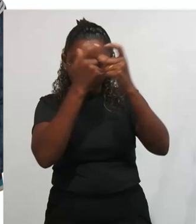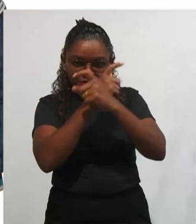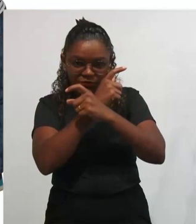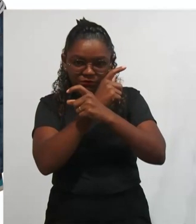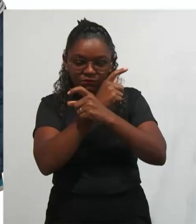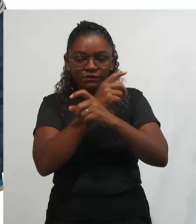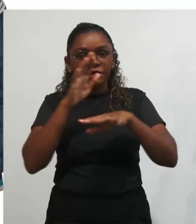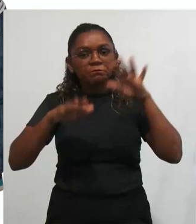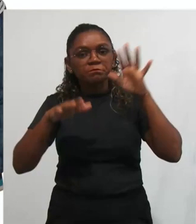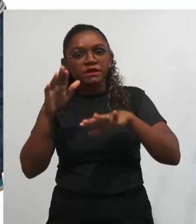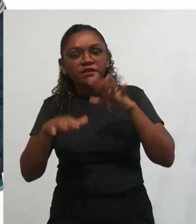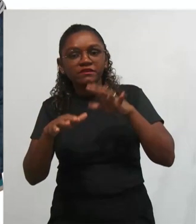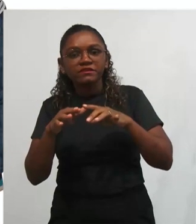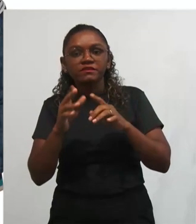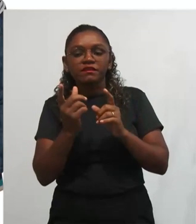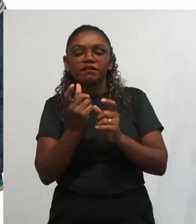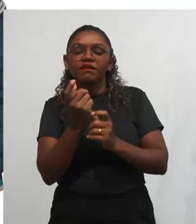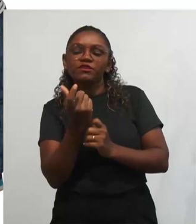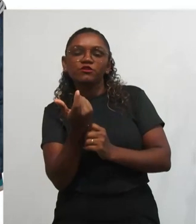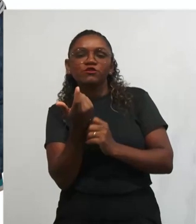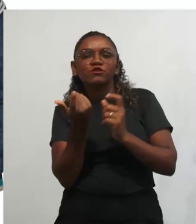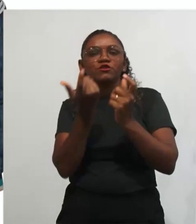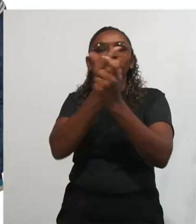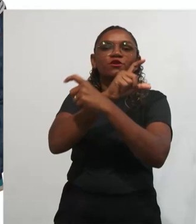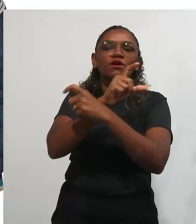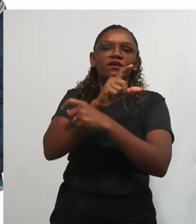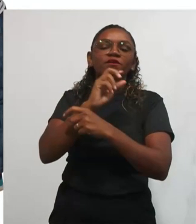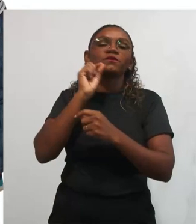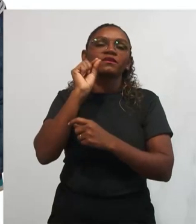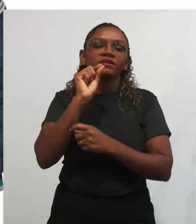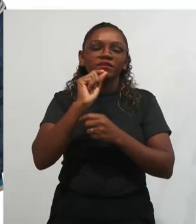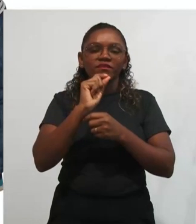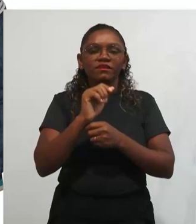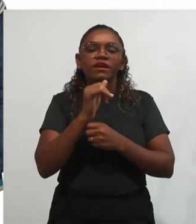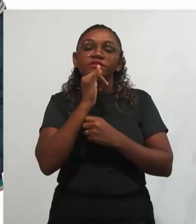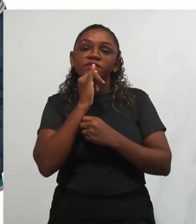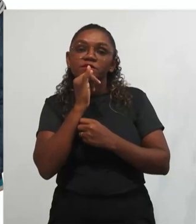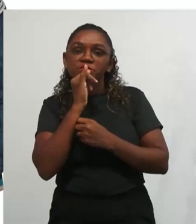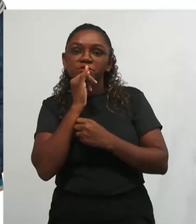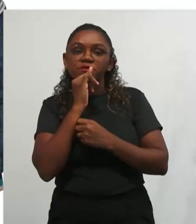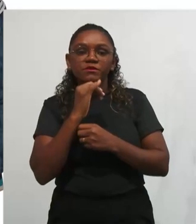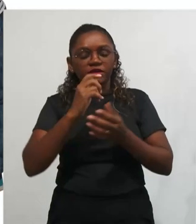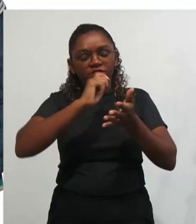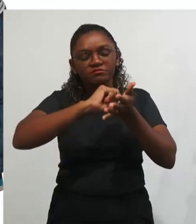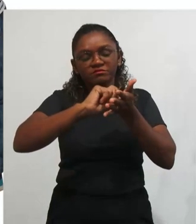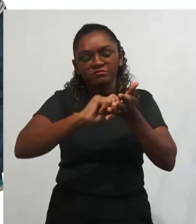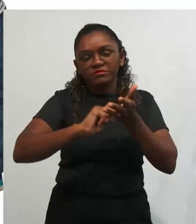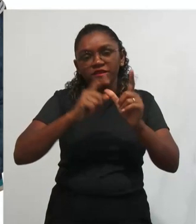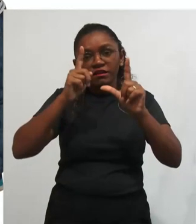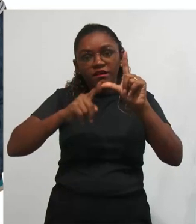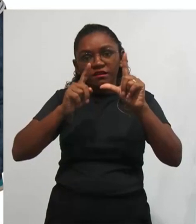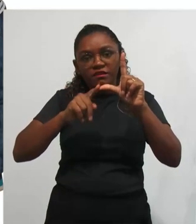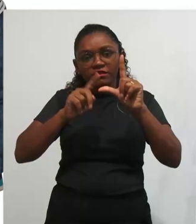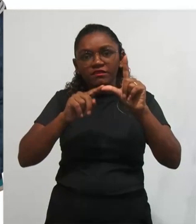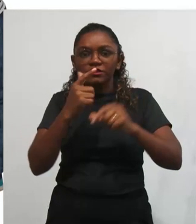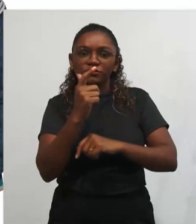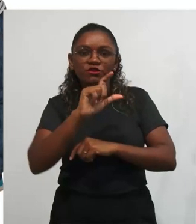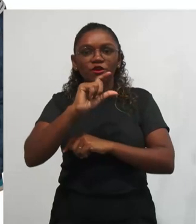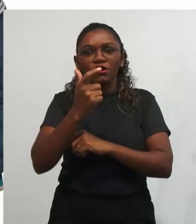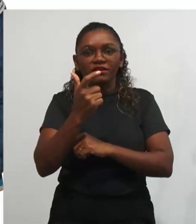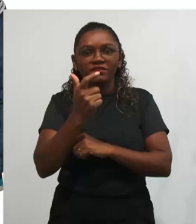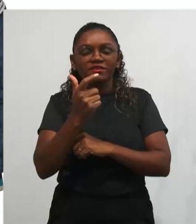reversa tá reversa por quê Porque ela pode fazer aquela a letra espelhada Ela também tem dificuldade em